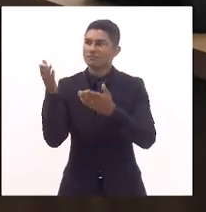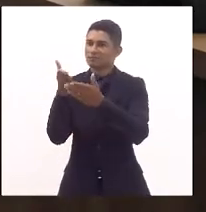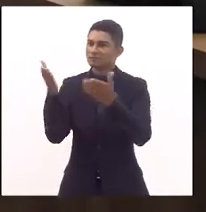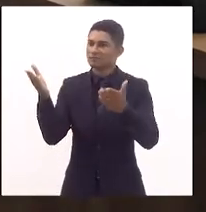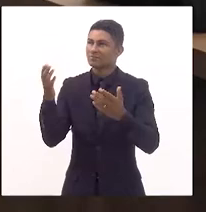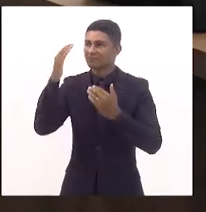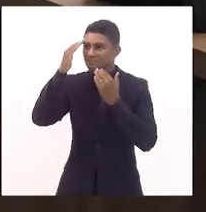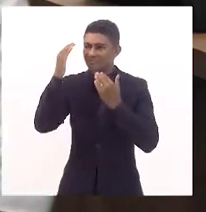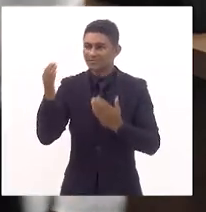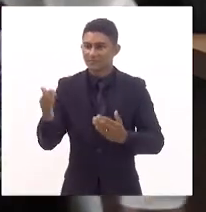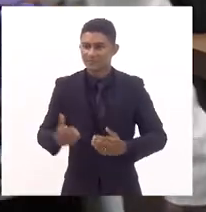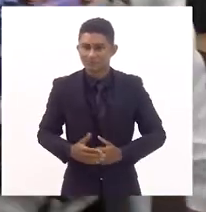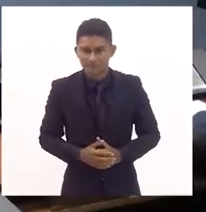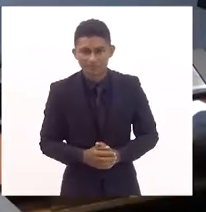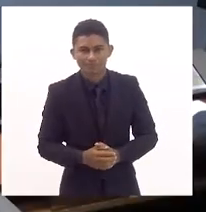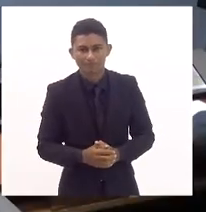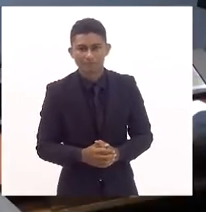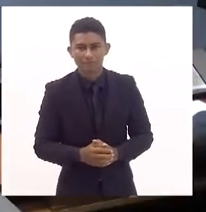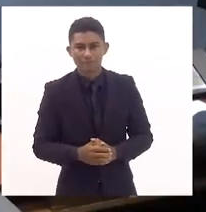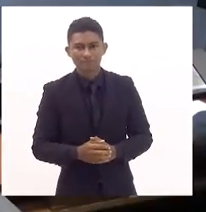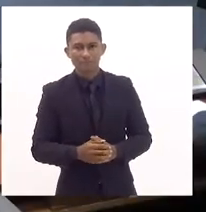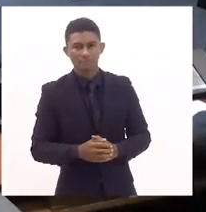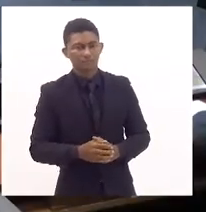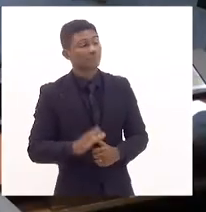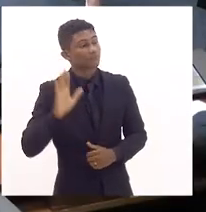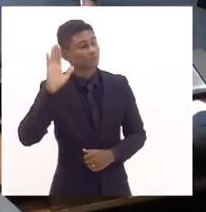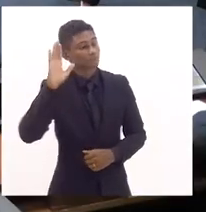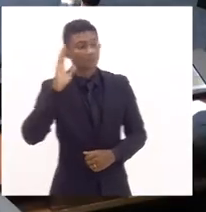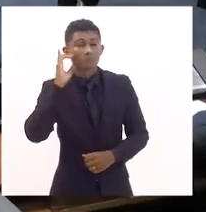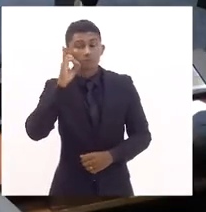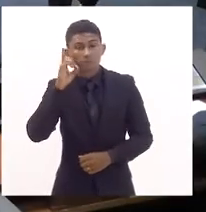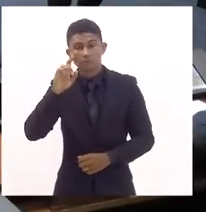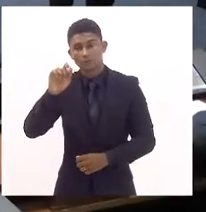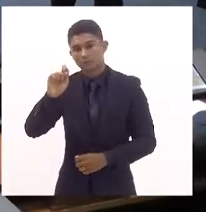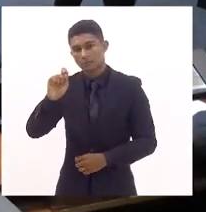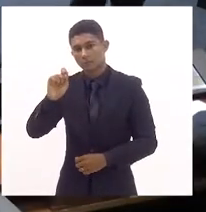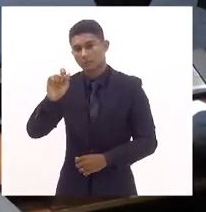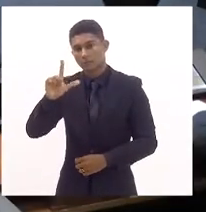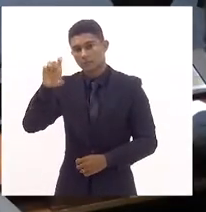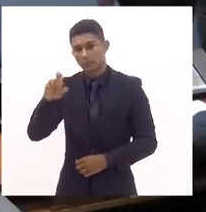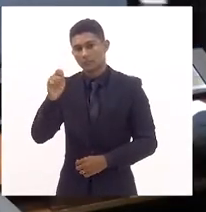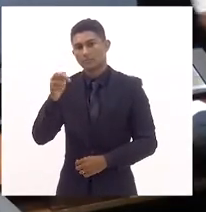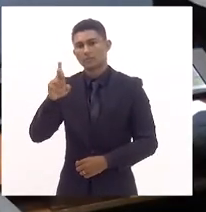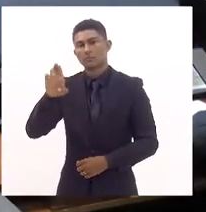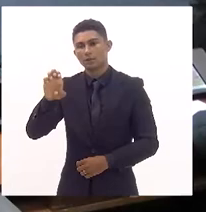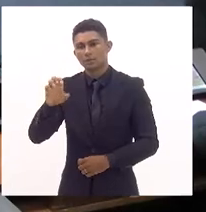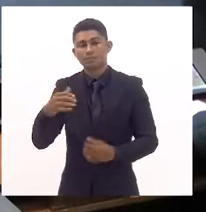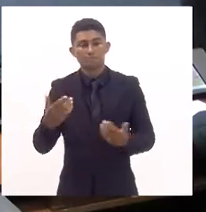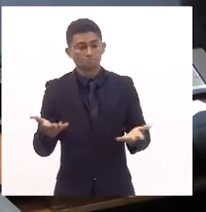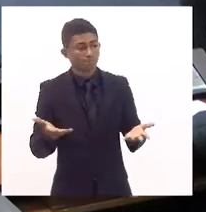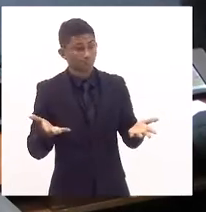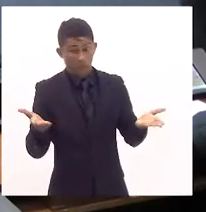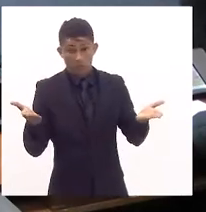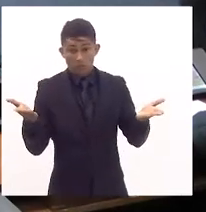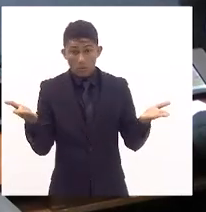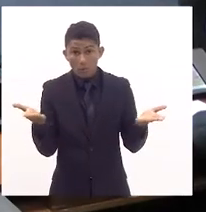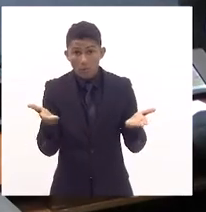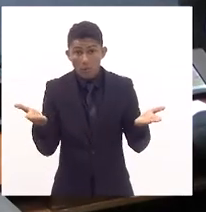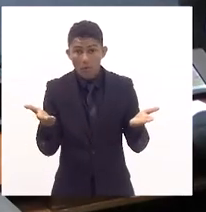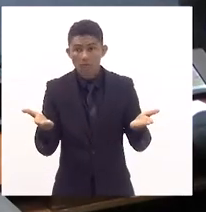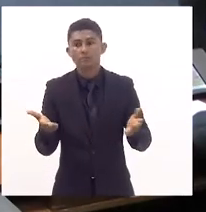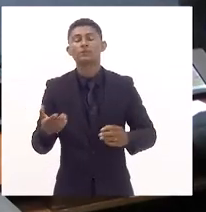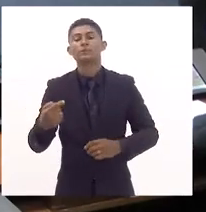de lixo. Obrigado. Presidente, pela ordem, por favor. Deputado Alexandre Knoblock. Presidente, no dia de hoje,